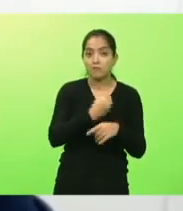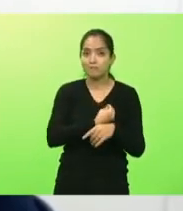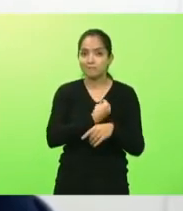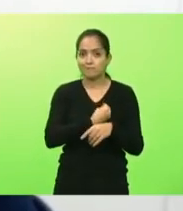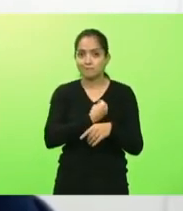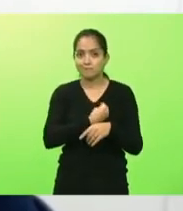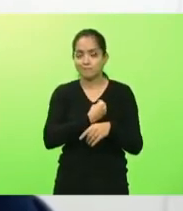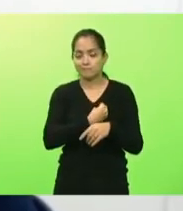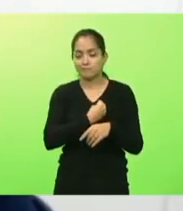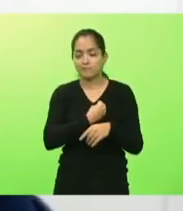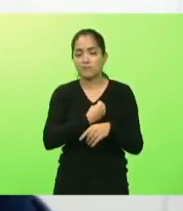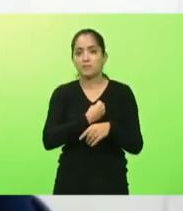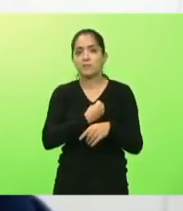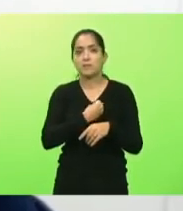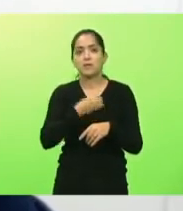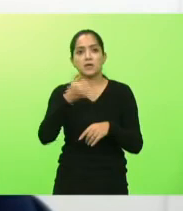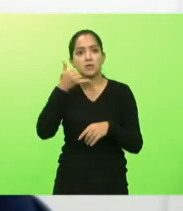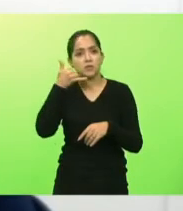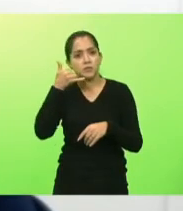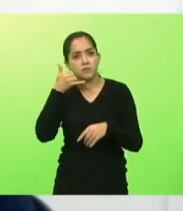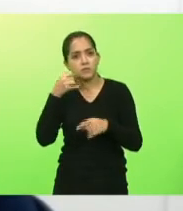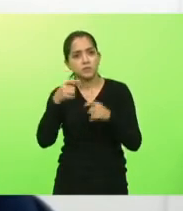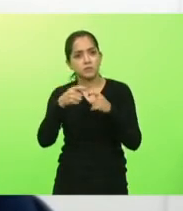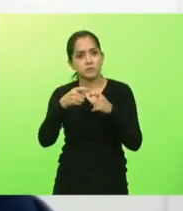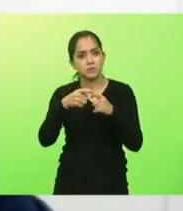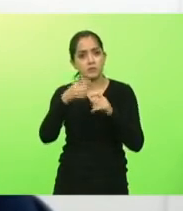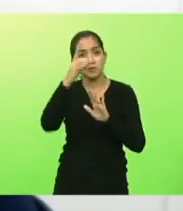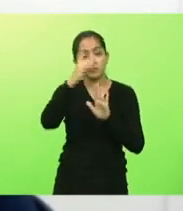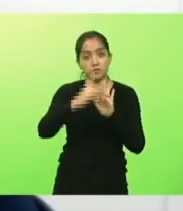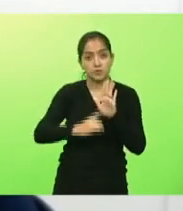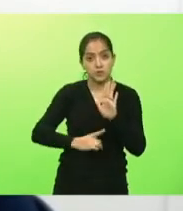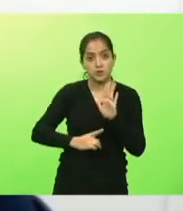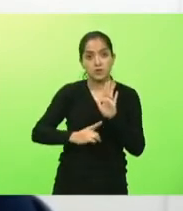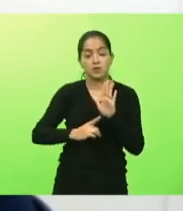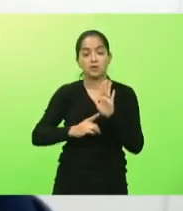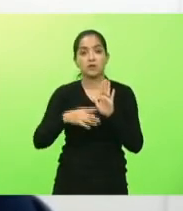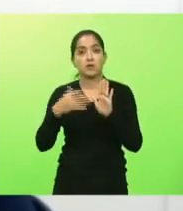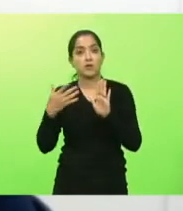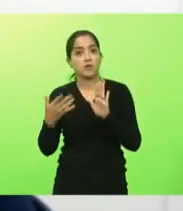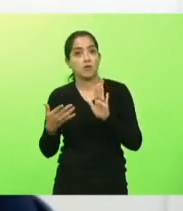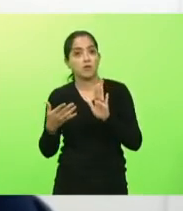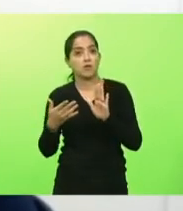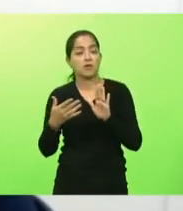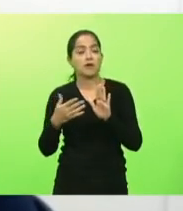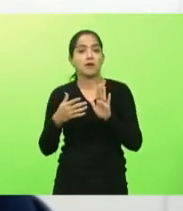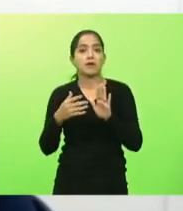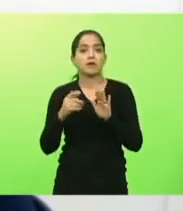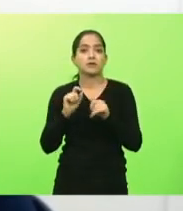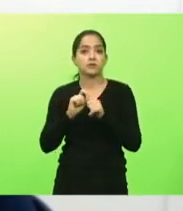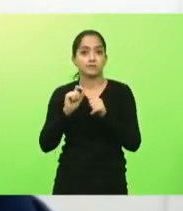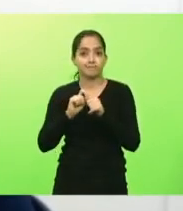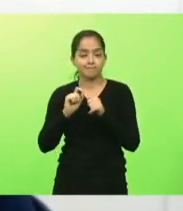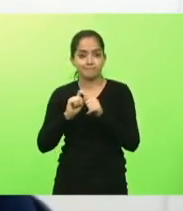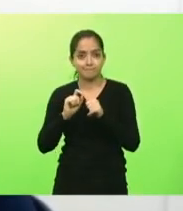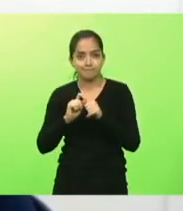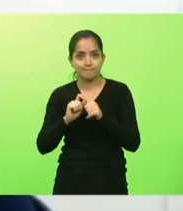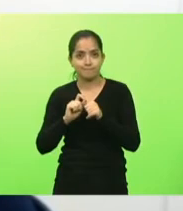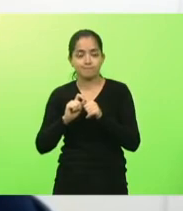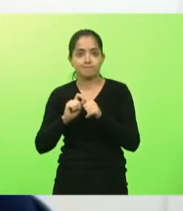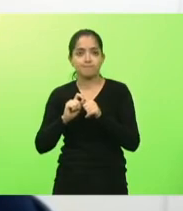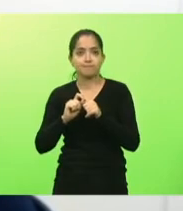recebia contato dos médicos, dos diretores. Ó, Maurício, estamos fazendo aí já